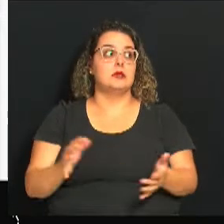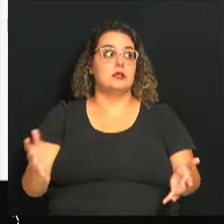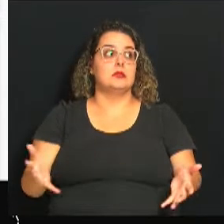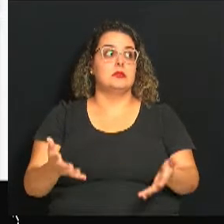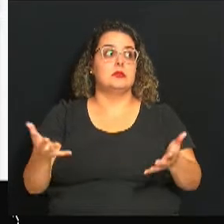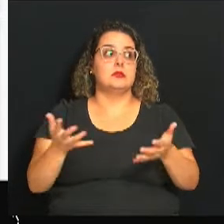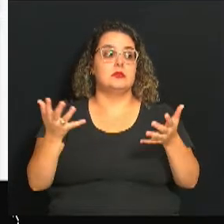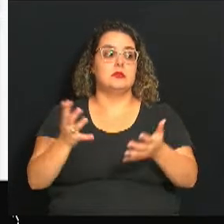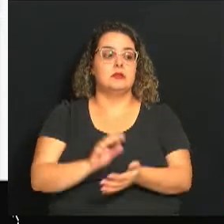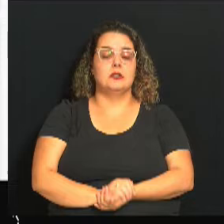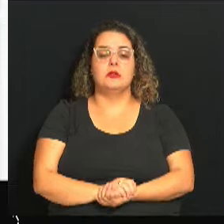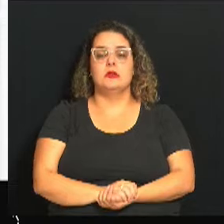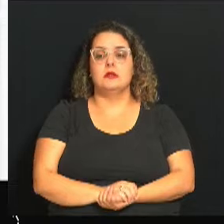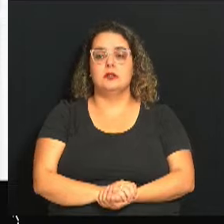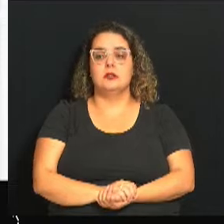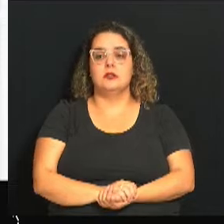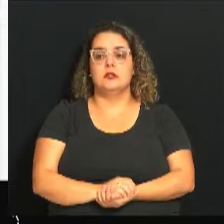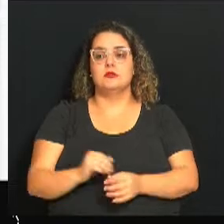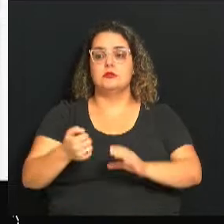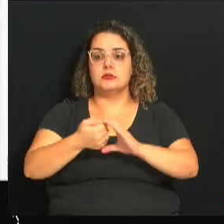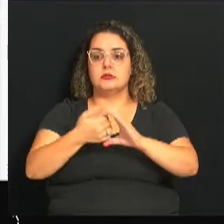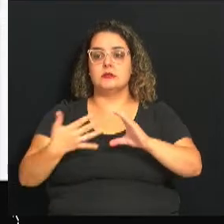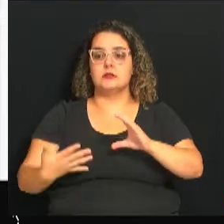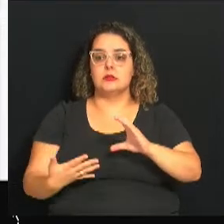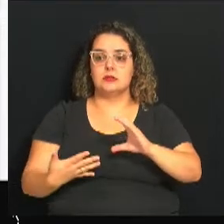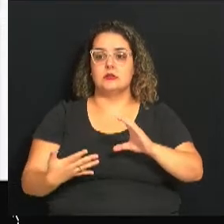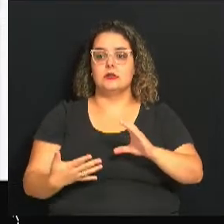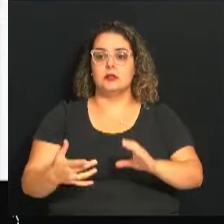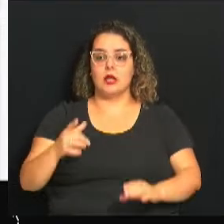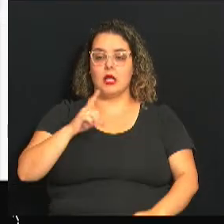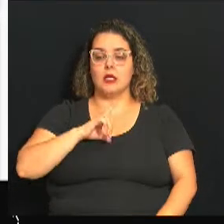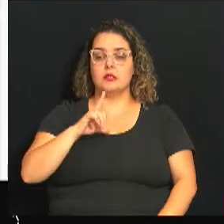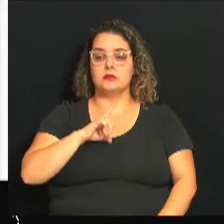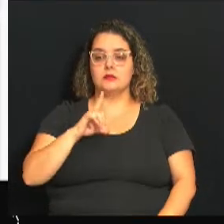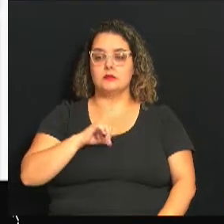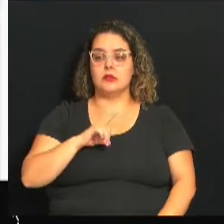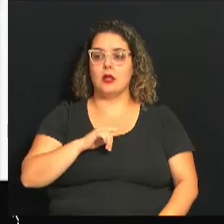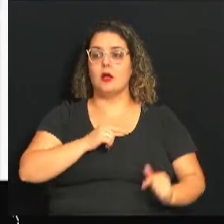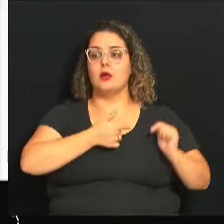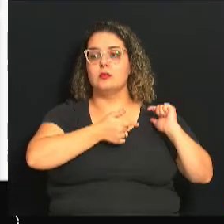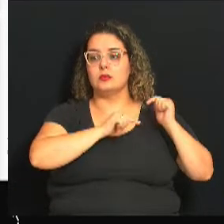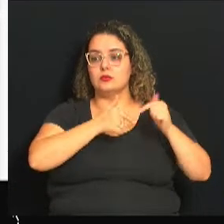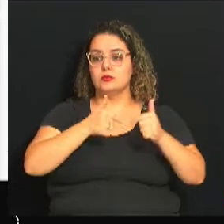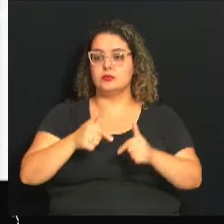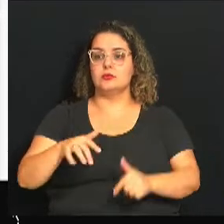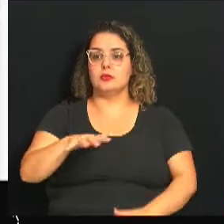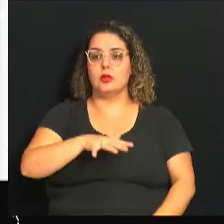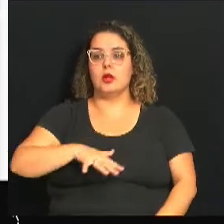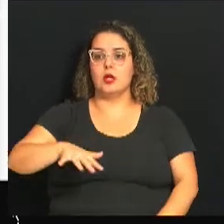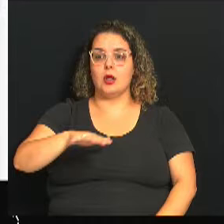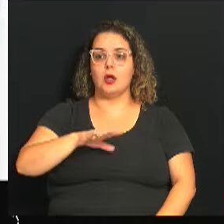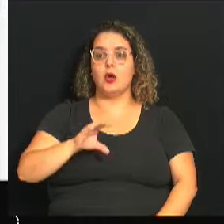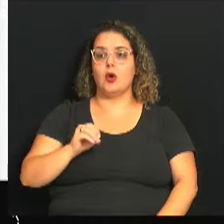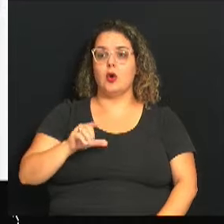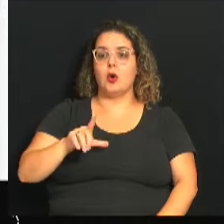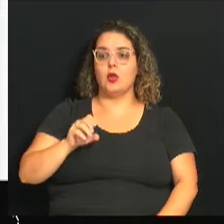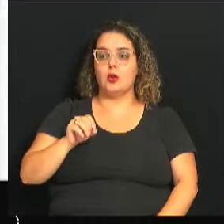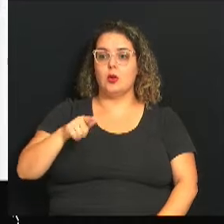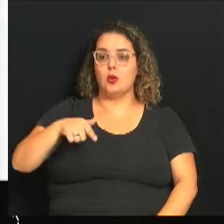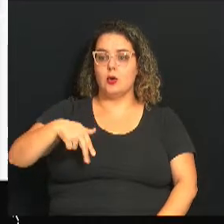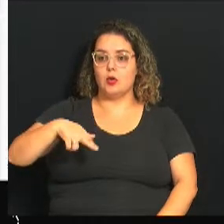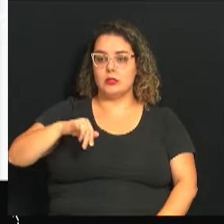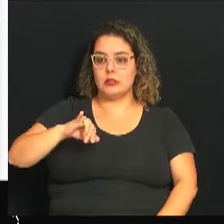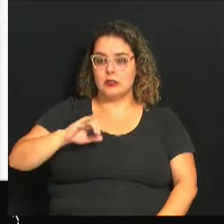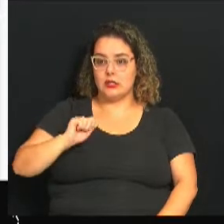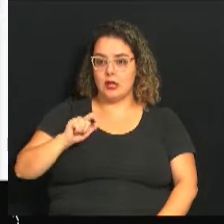as características que hoje traz. A gente tem uma tradição colonial na região central, que a gente poderia buscar algumas atividades